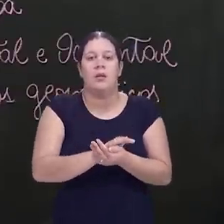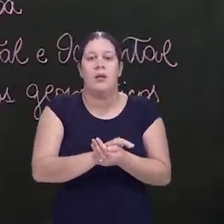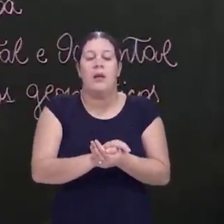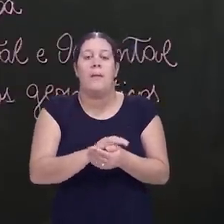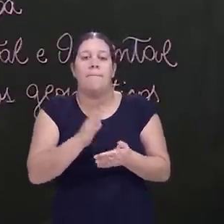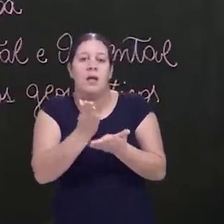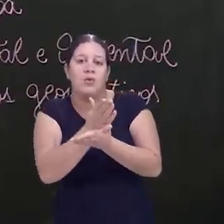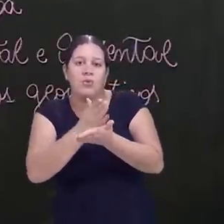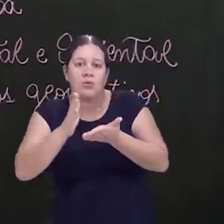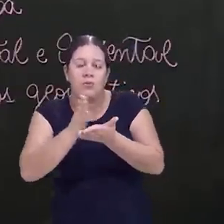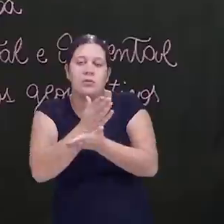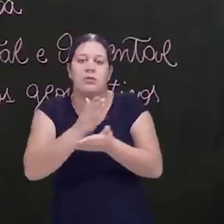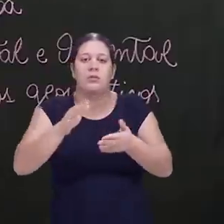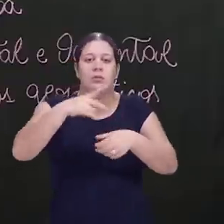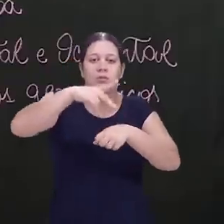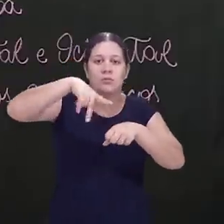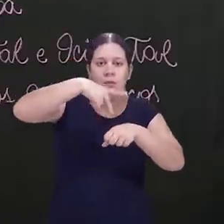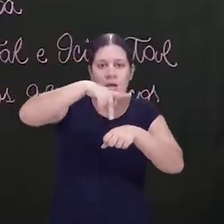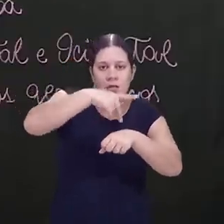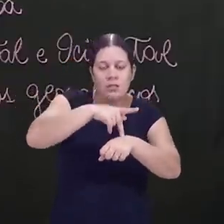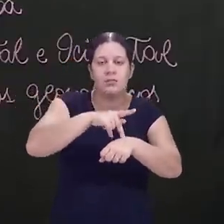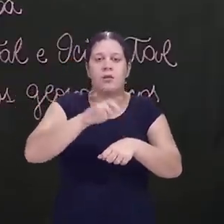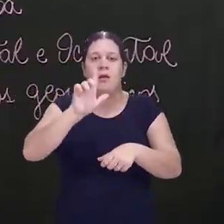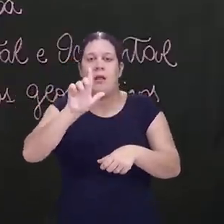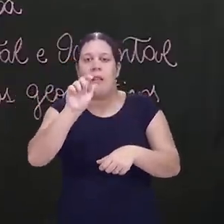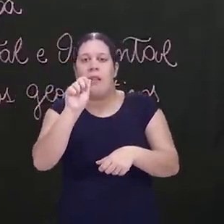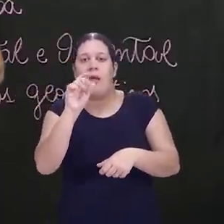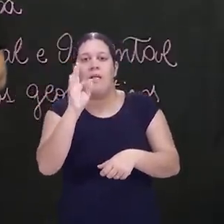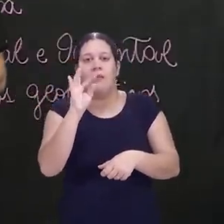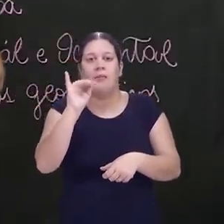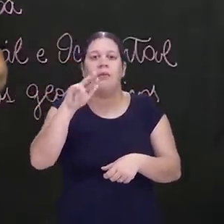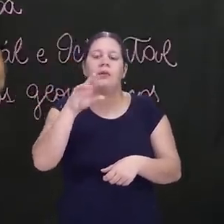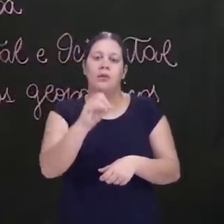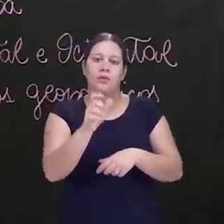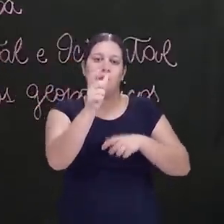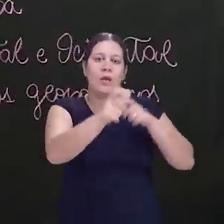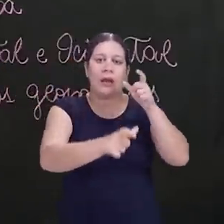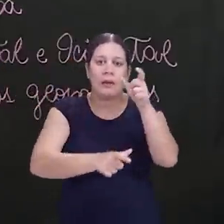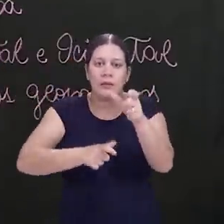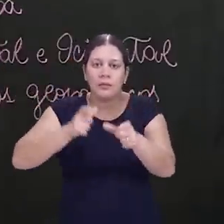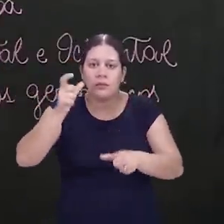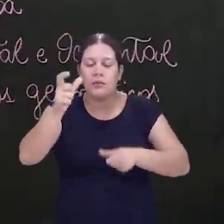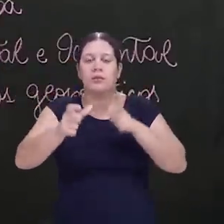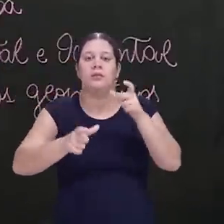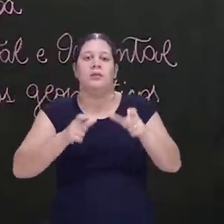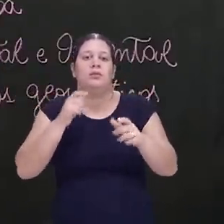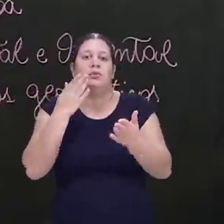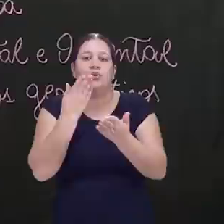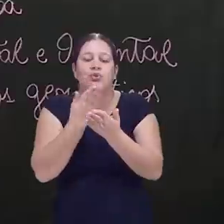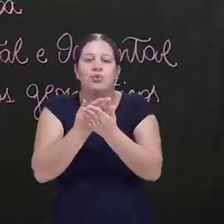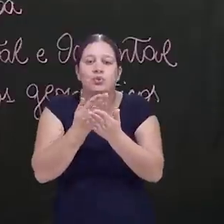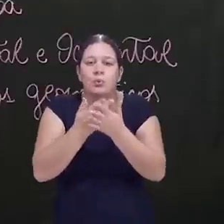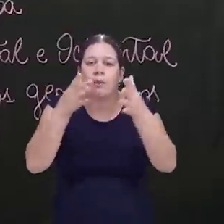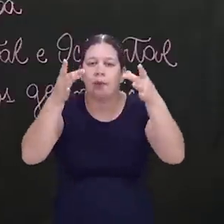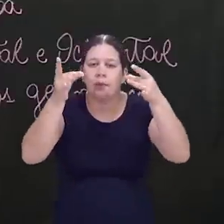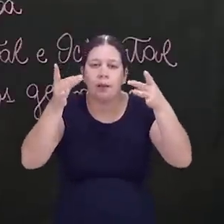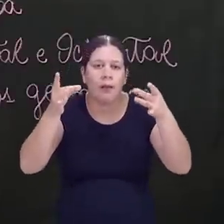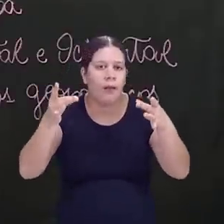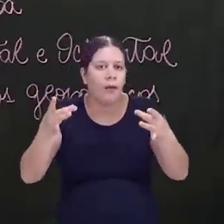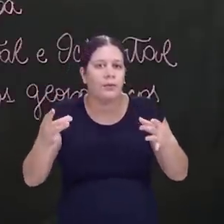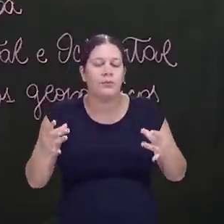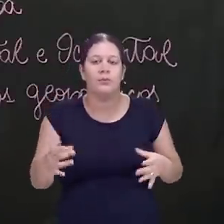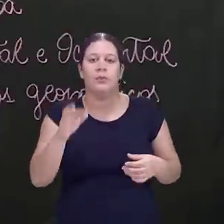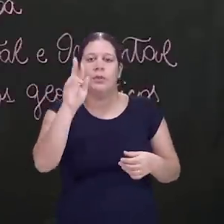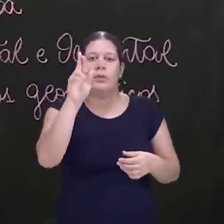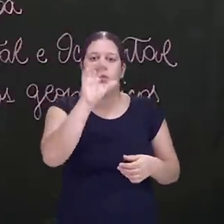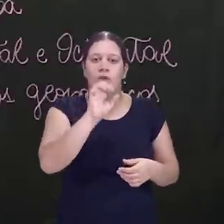grande parte dos países latinos. Assim, vai ter características aí de estudos mais minuciosos, falando